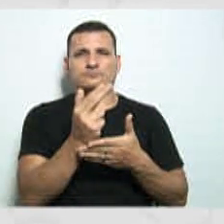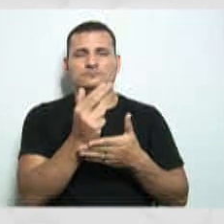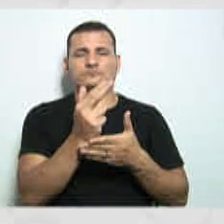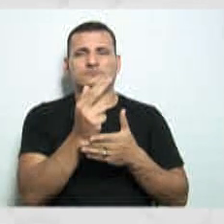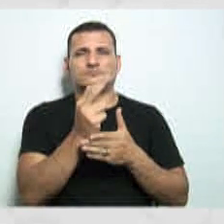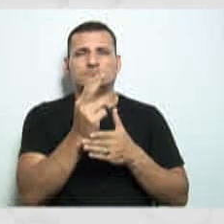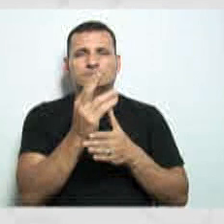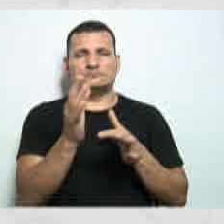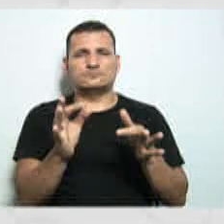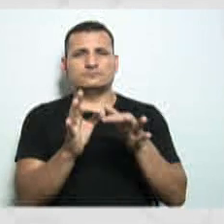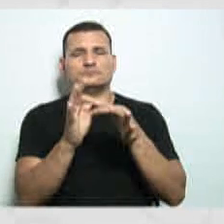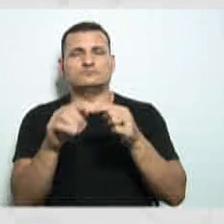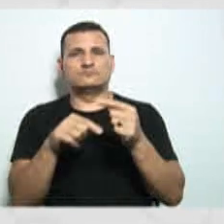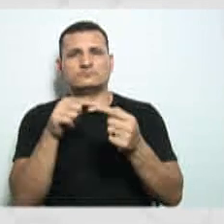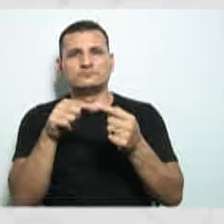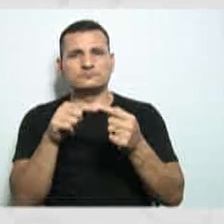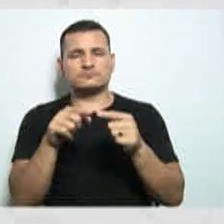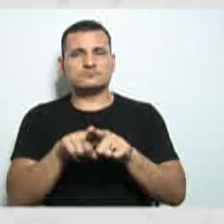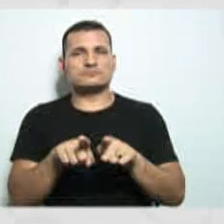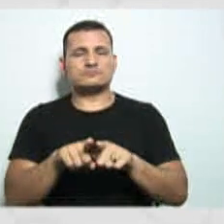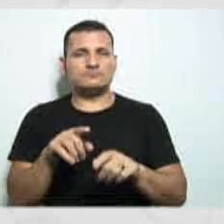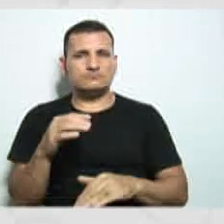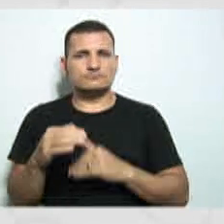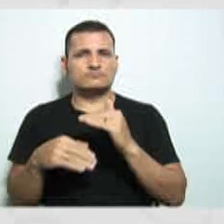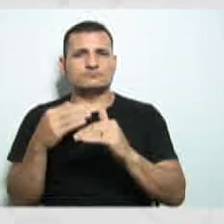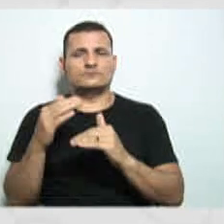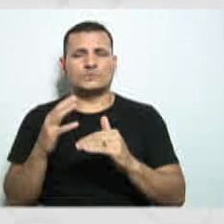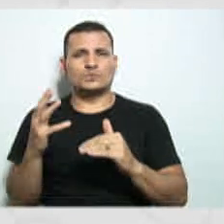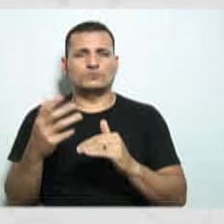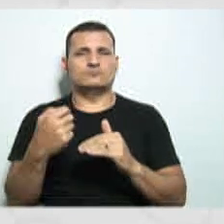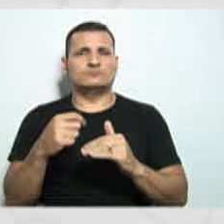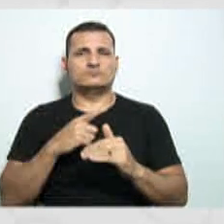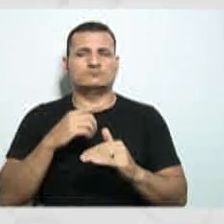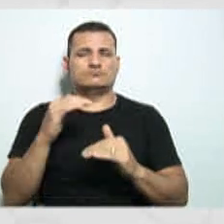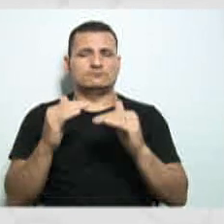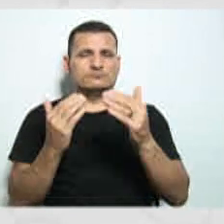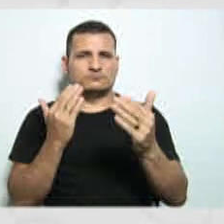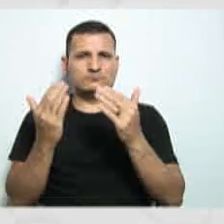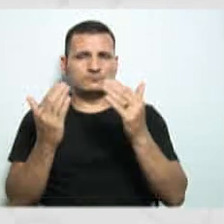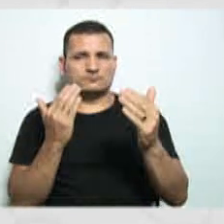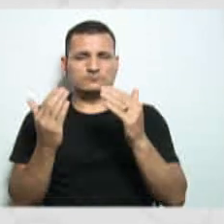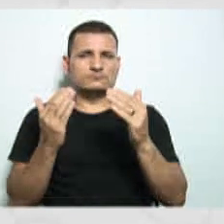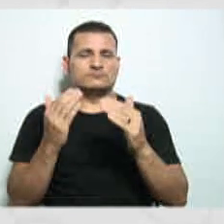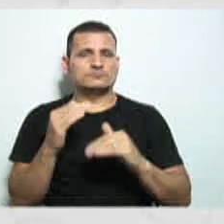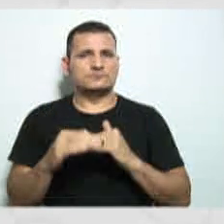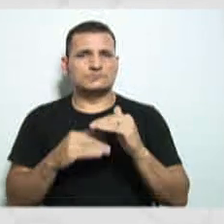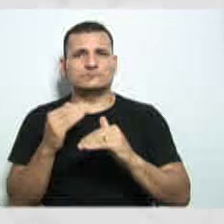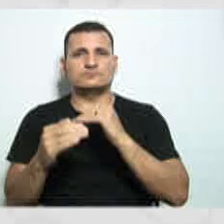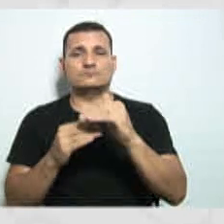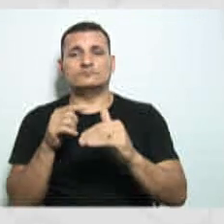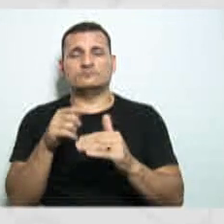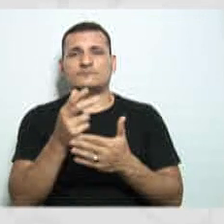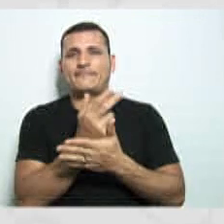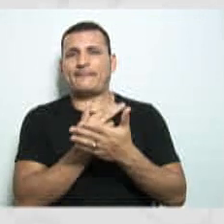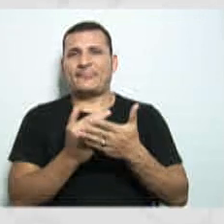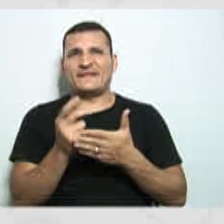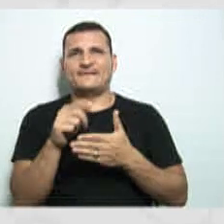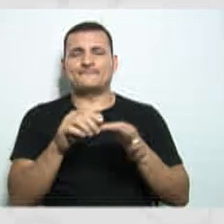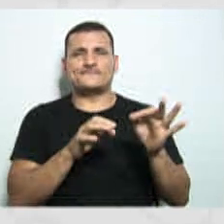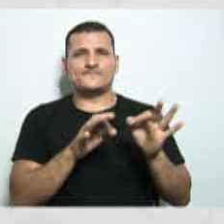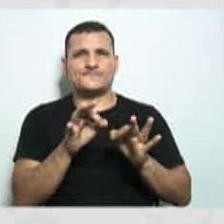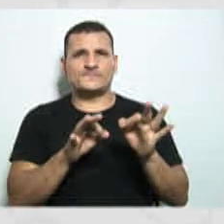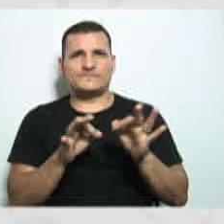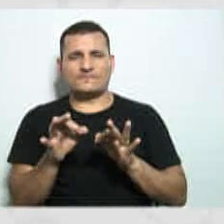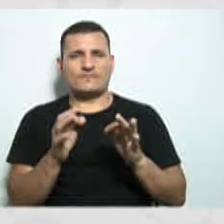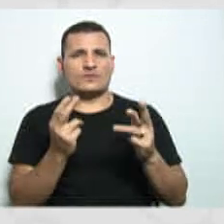às medidas de desempenho. Tudo tem que ter medida de desempenho. Dessa maneira, ó, este mapa é organizado conforme